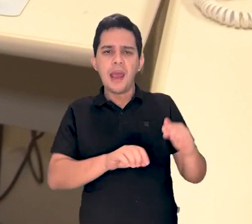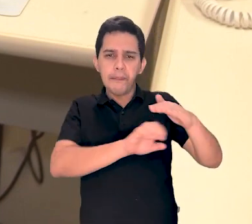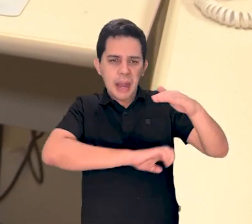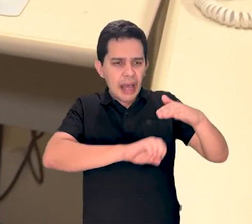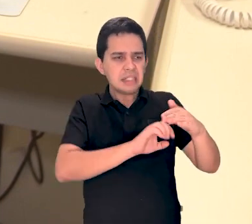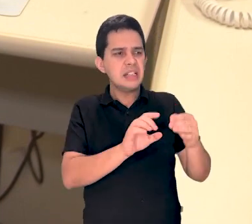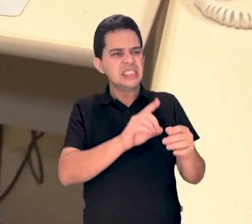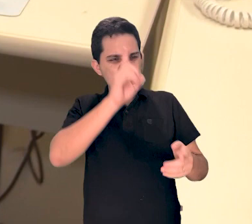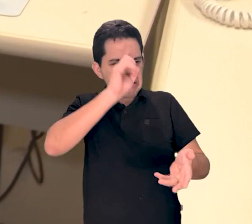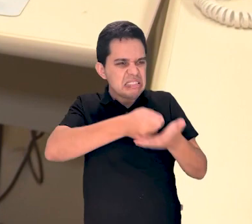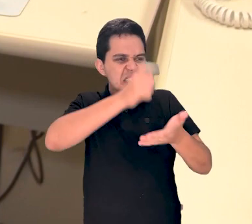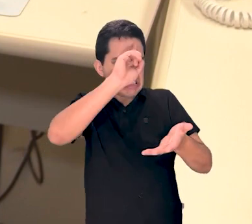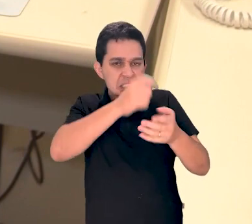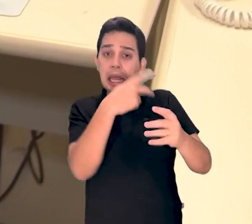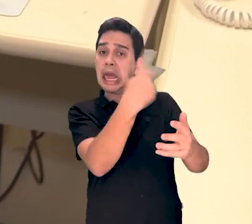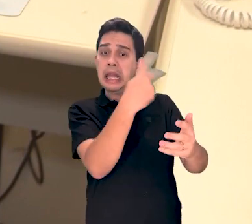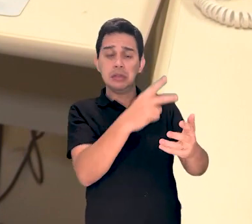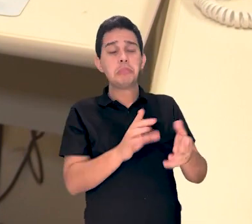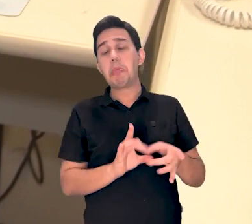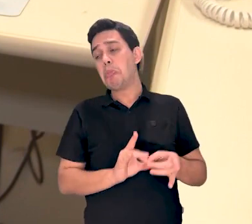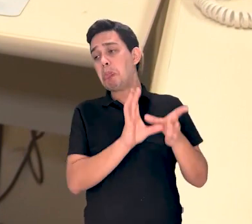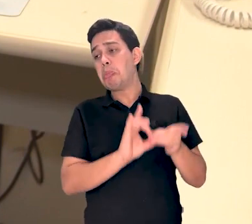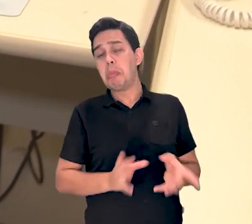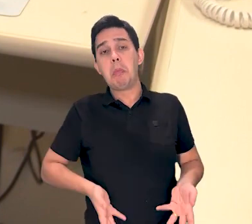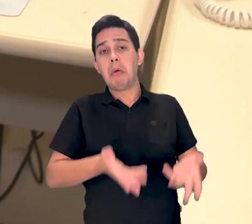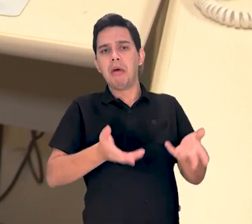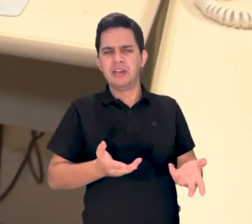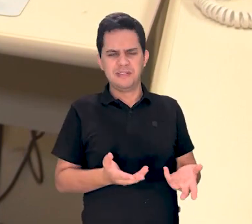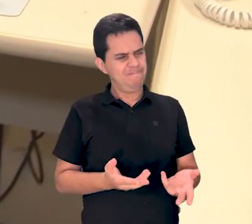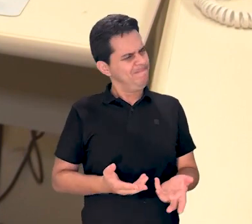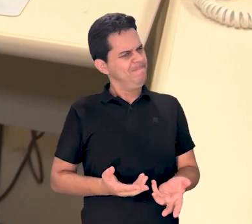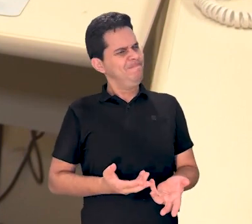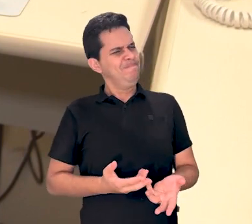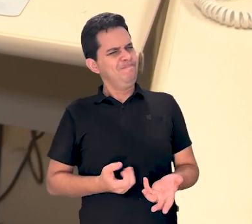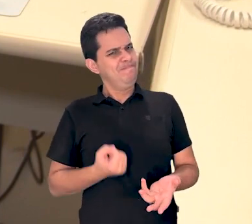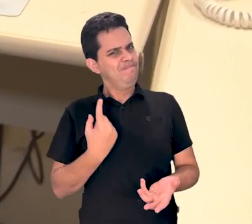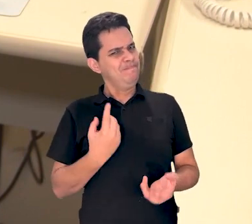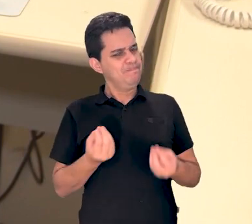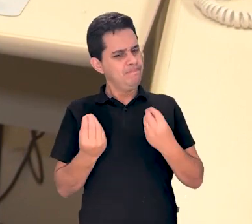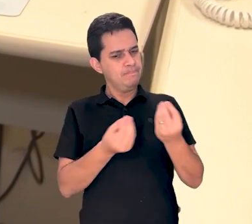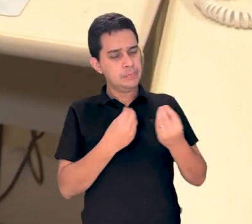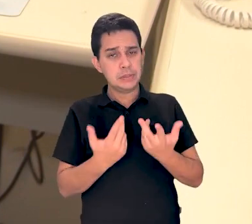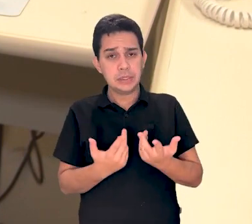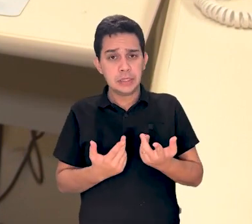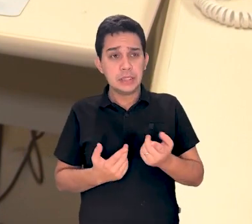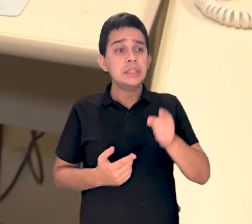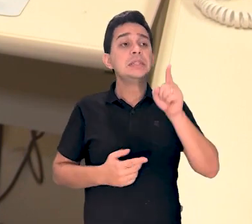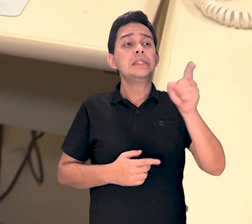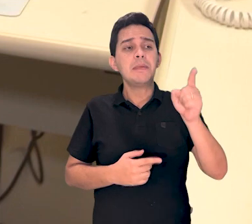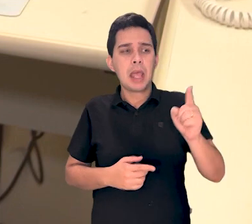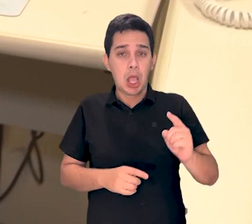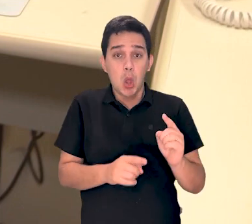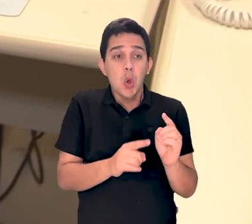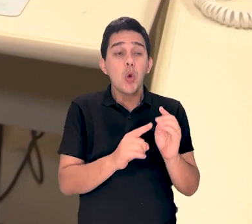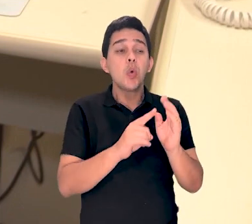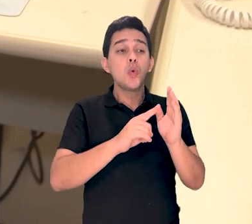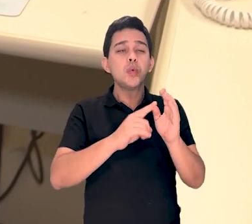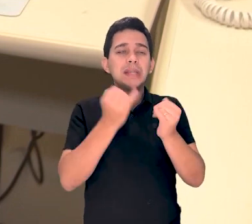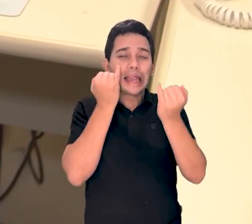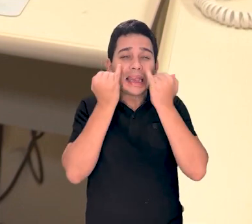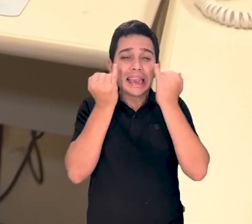e não só isso mas não tem acesso aos dados do custo do serviço para